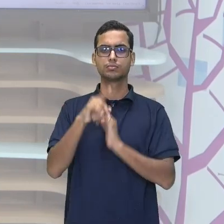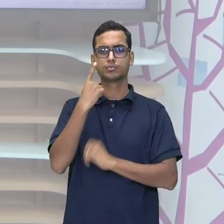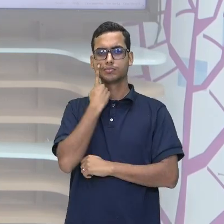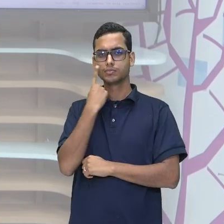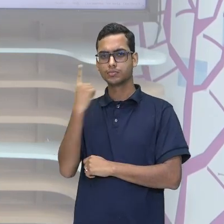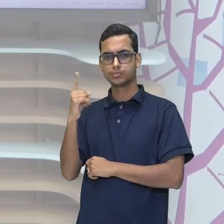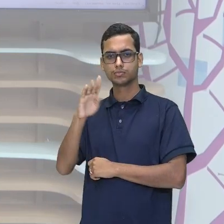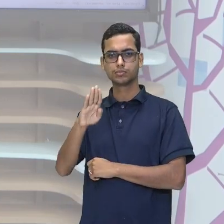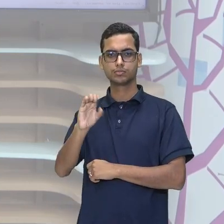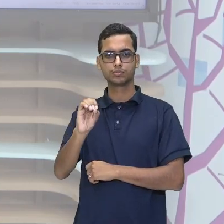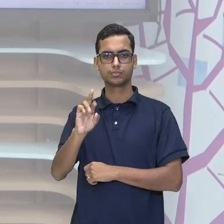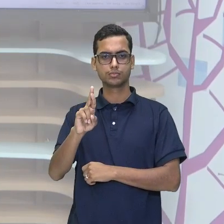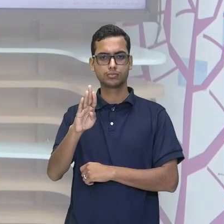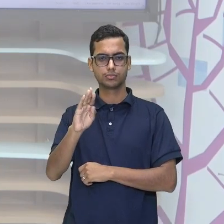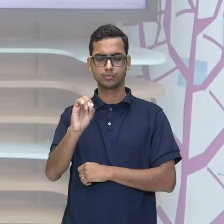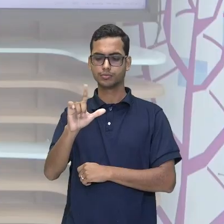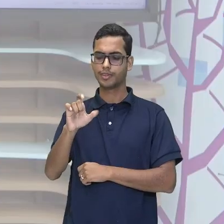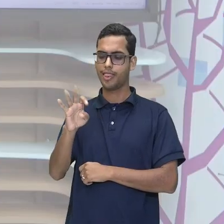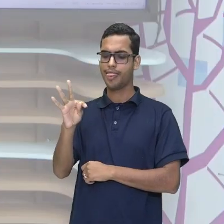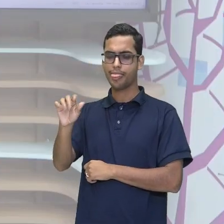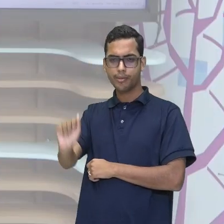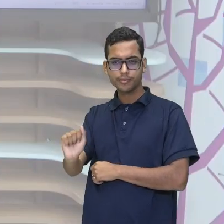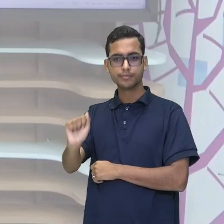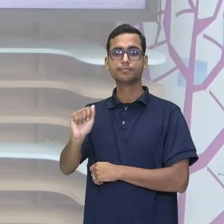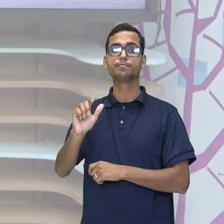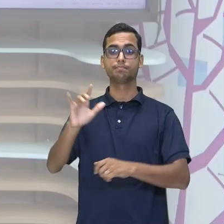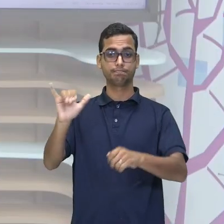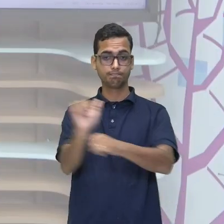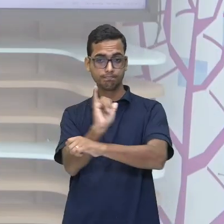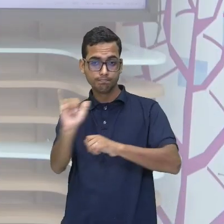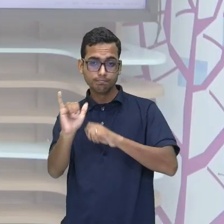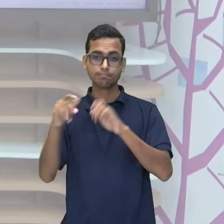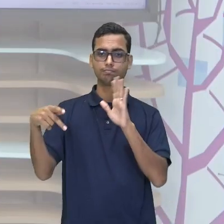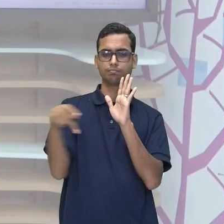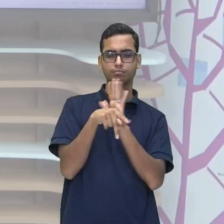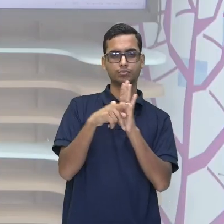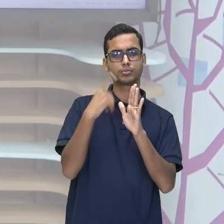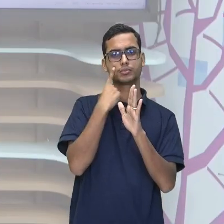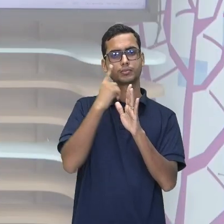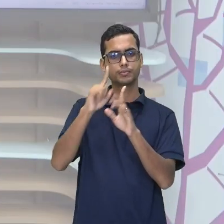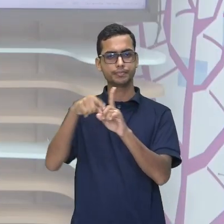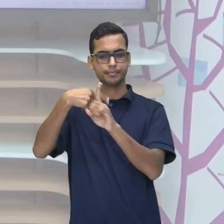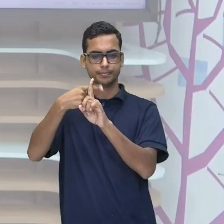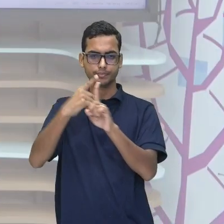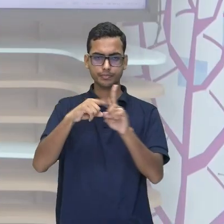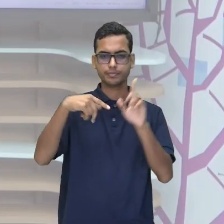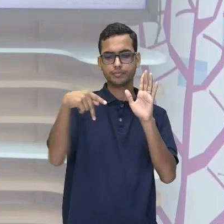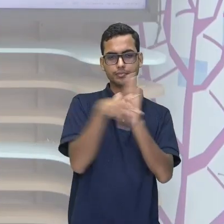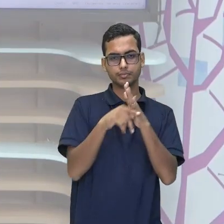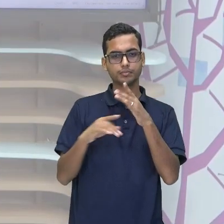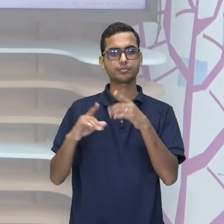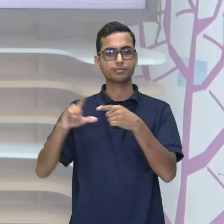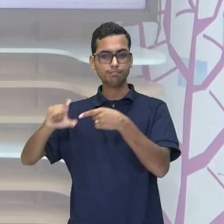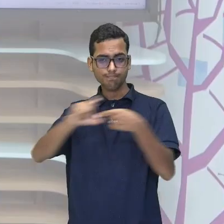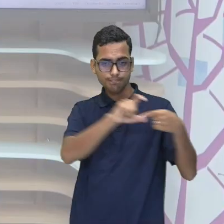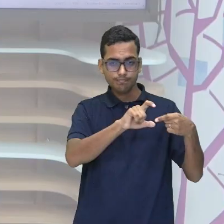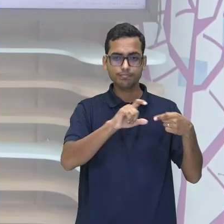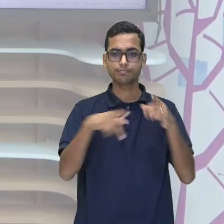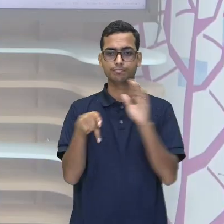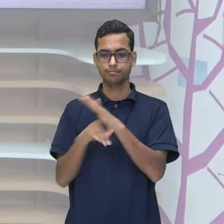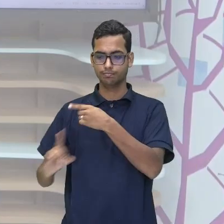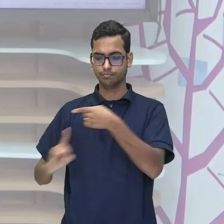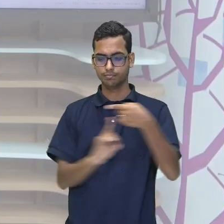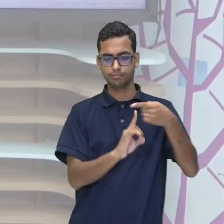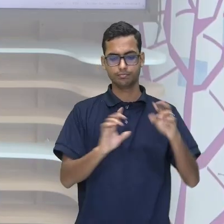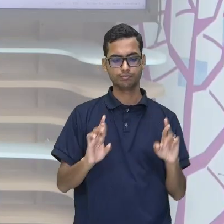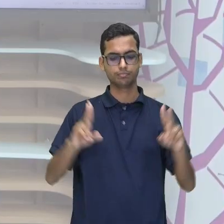um método que faz esse cálculo de adição e subtração de frações com os denominadores diferentes, né? Só que aí